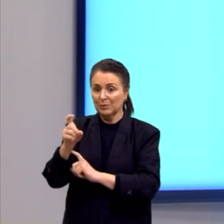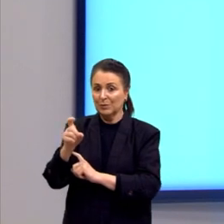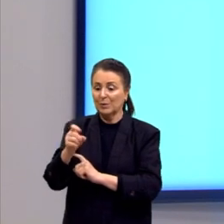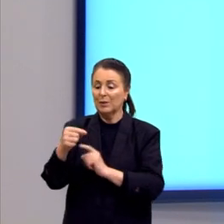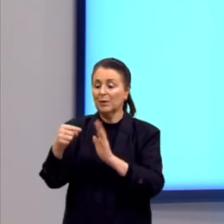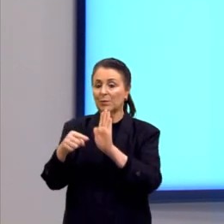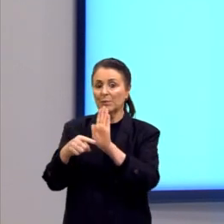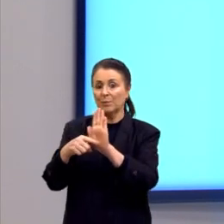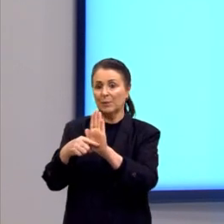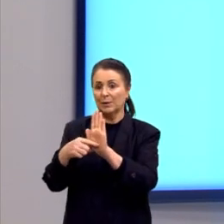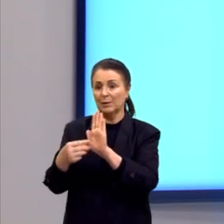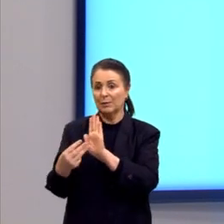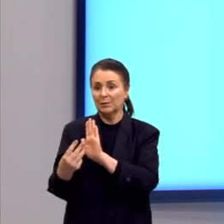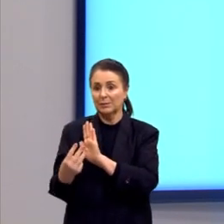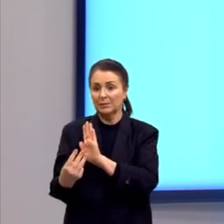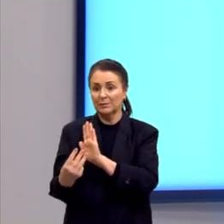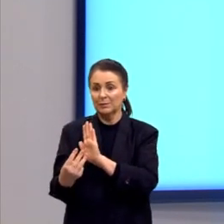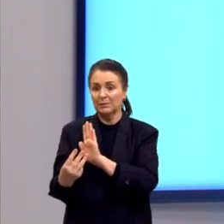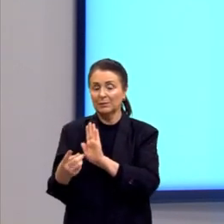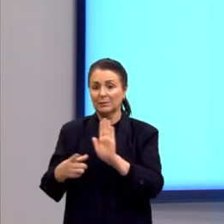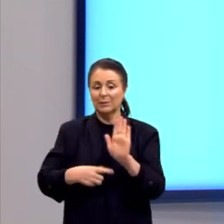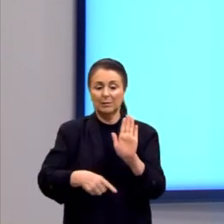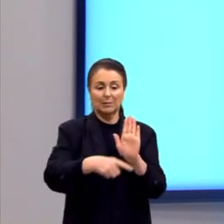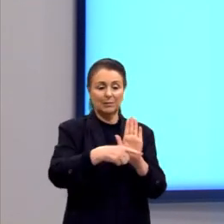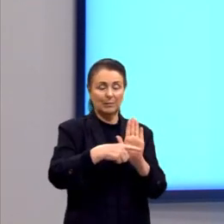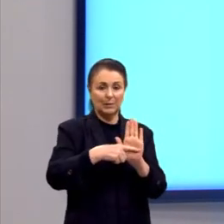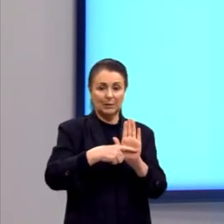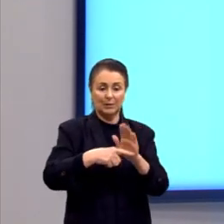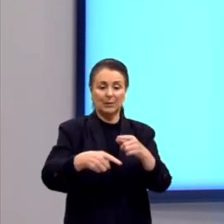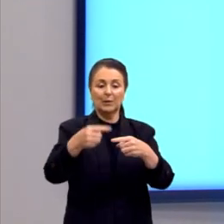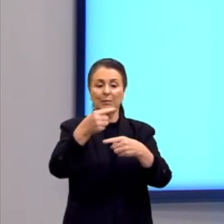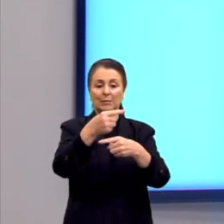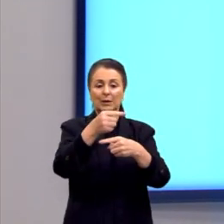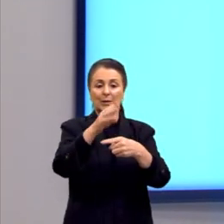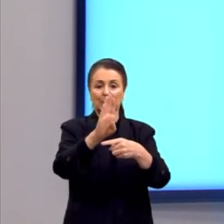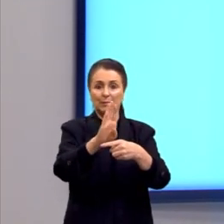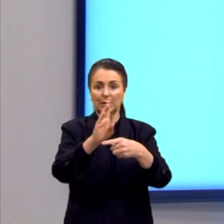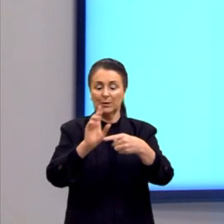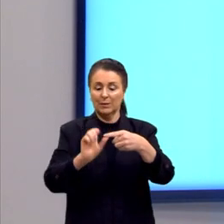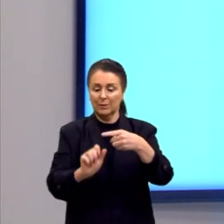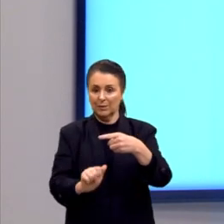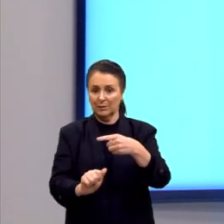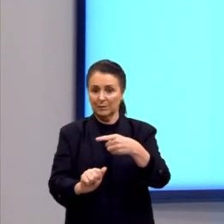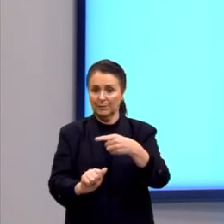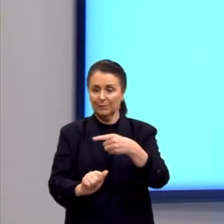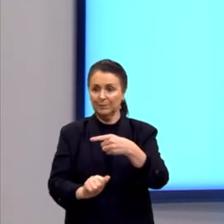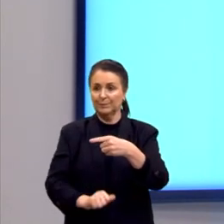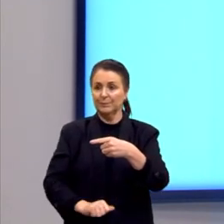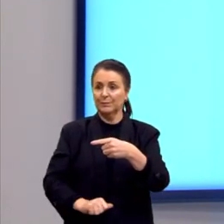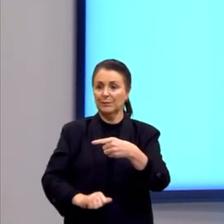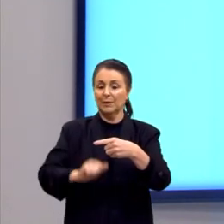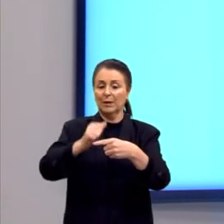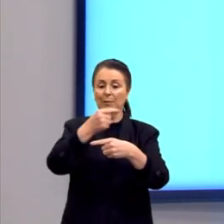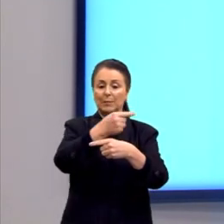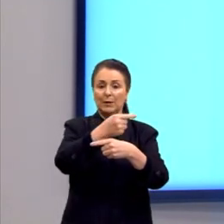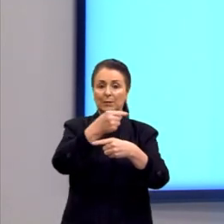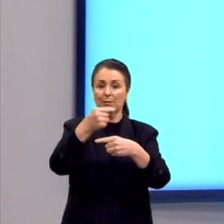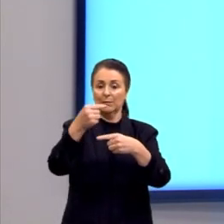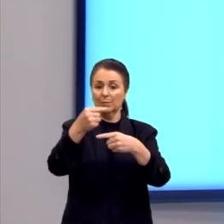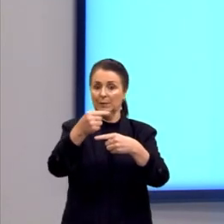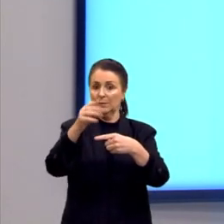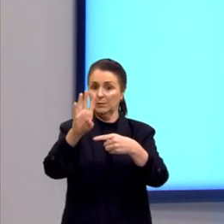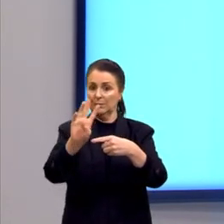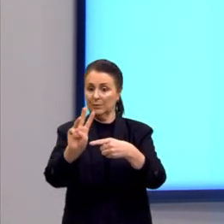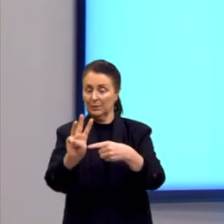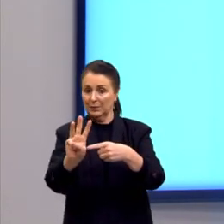seria o menos três Então como nós tínhamos menos b / a nós teremos menos menos três que é